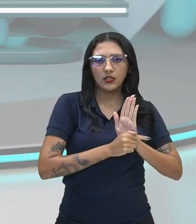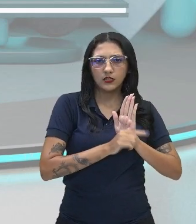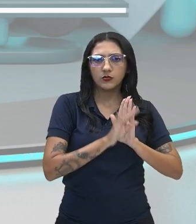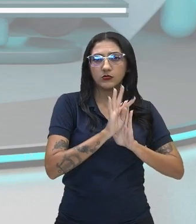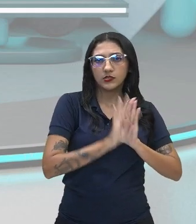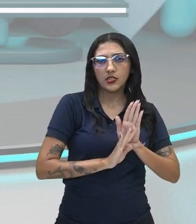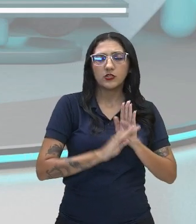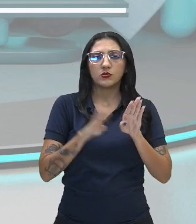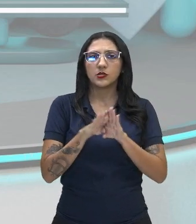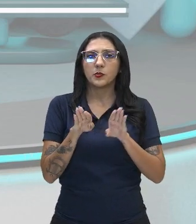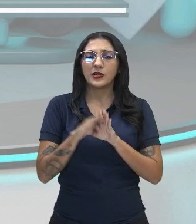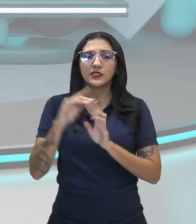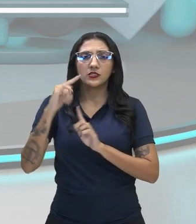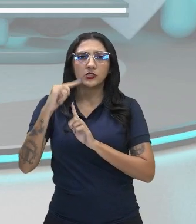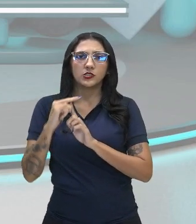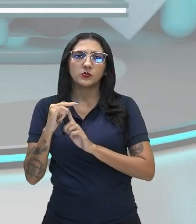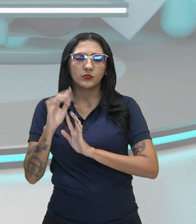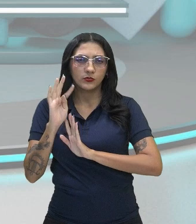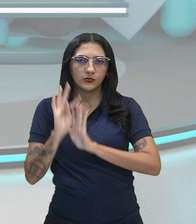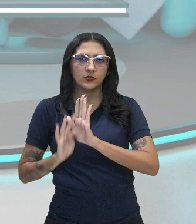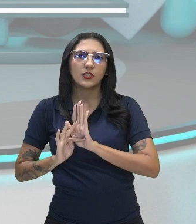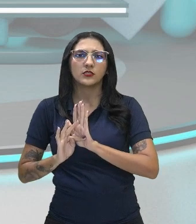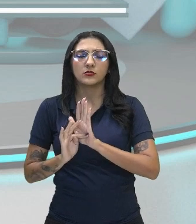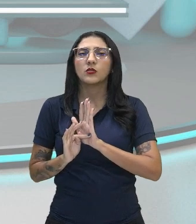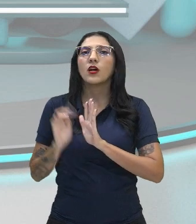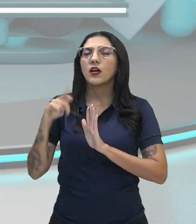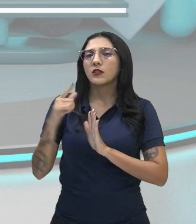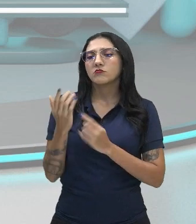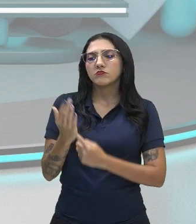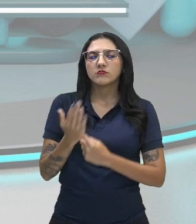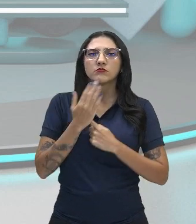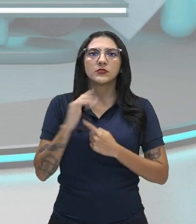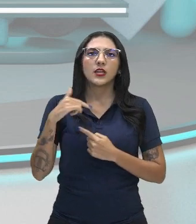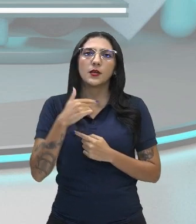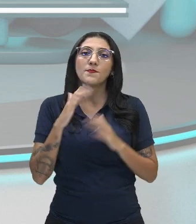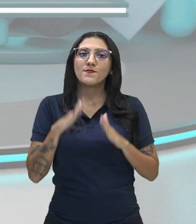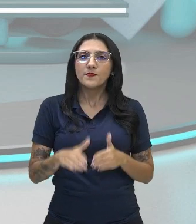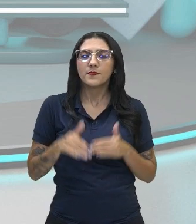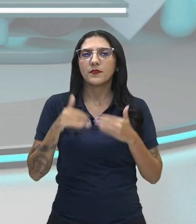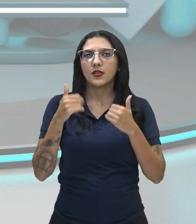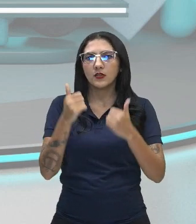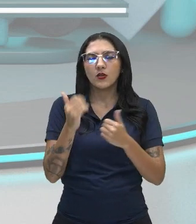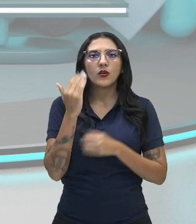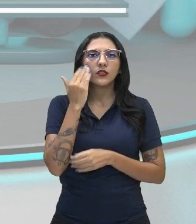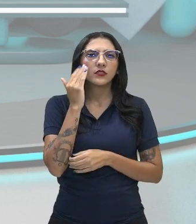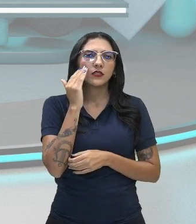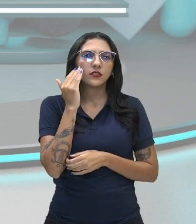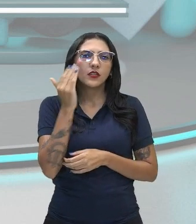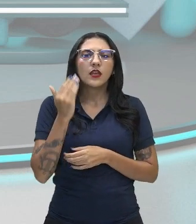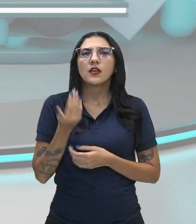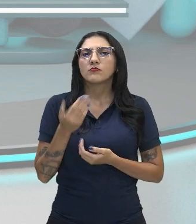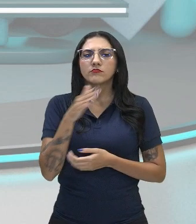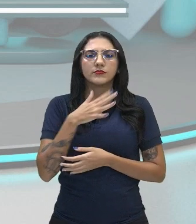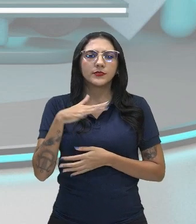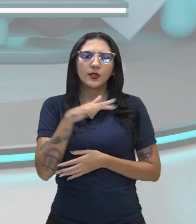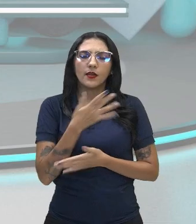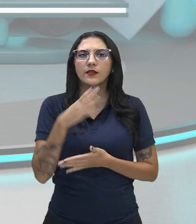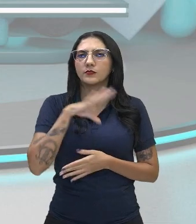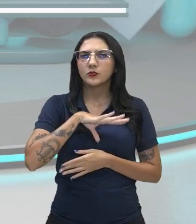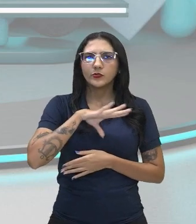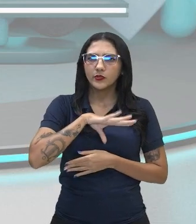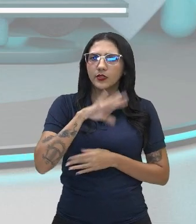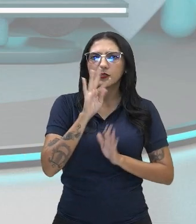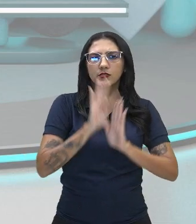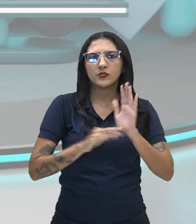textual e tipologia textual vai nos ajudar a entender melhor o mundo dos textos e a